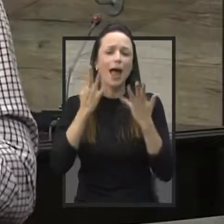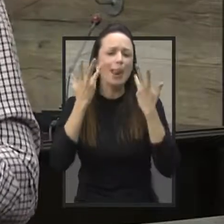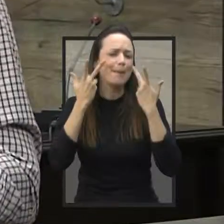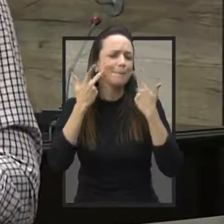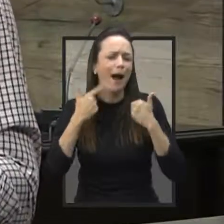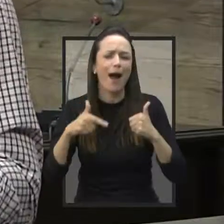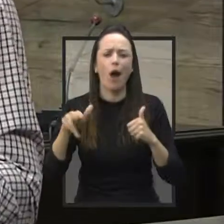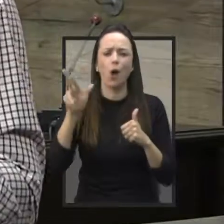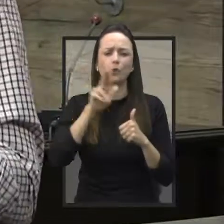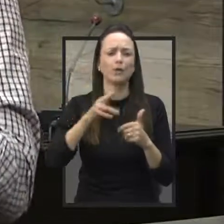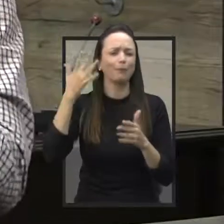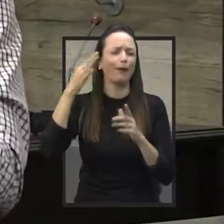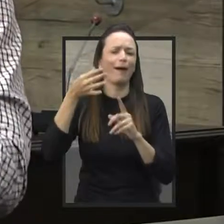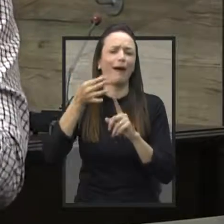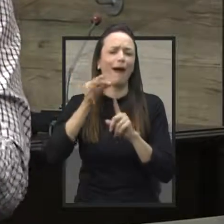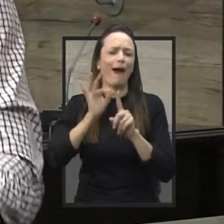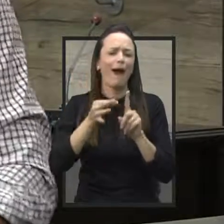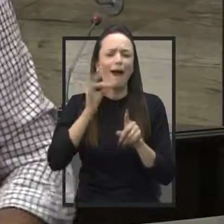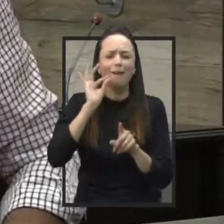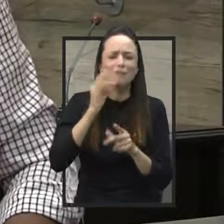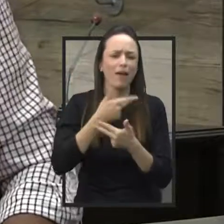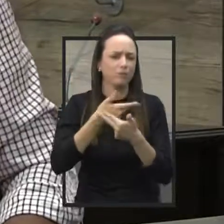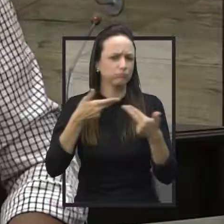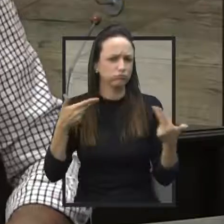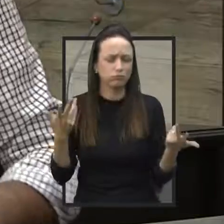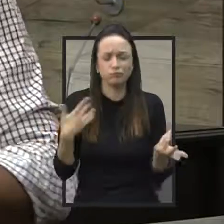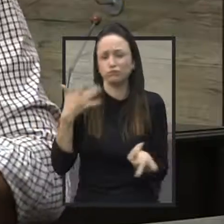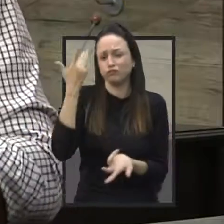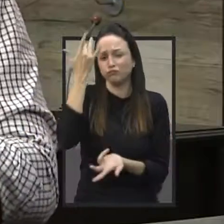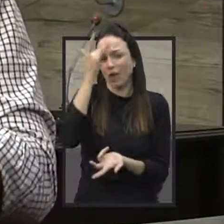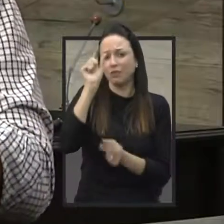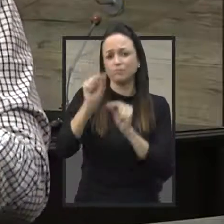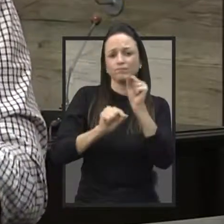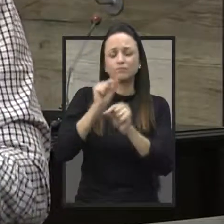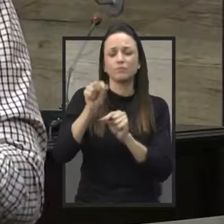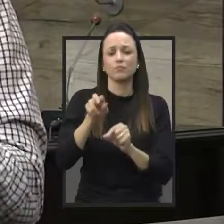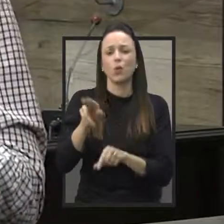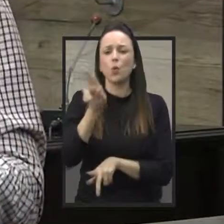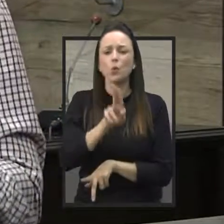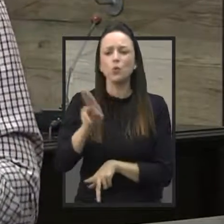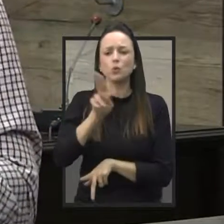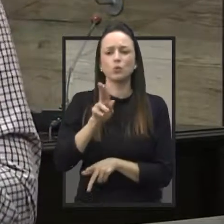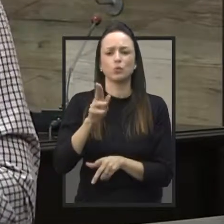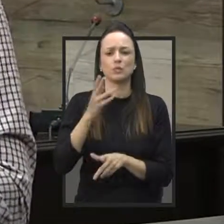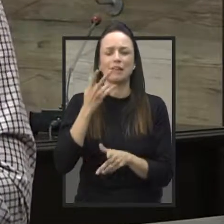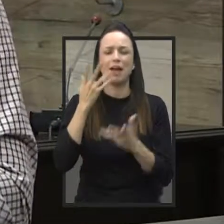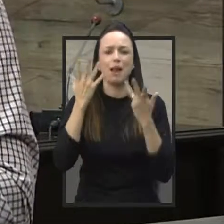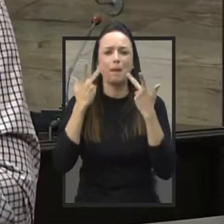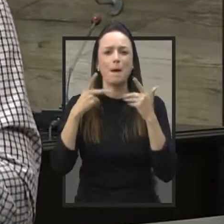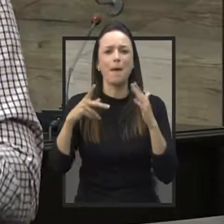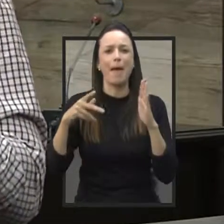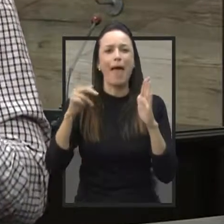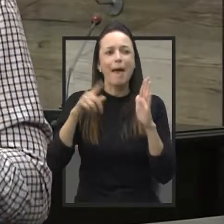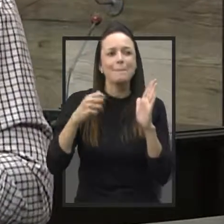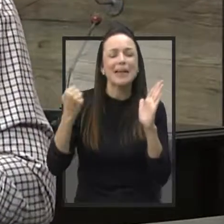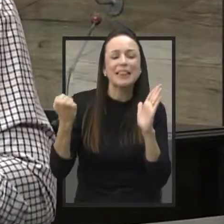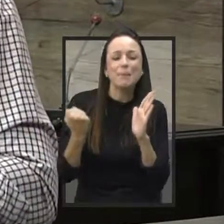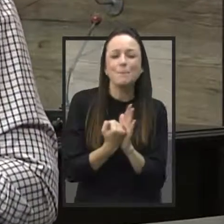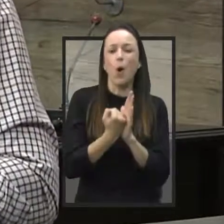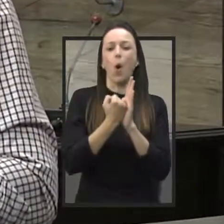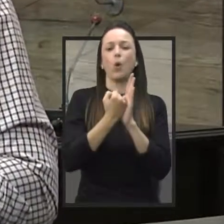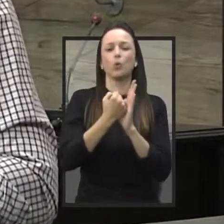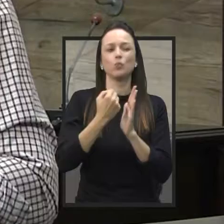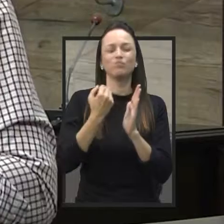se isso seria o suficiente para se caracterizar como o uso dos animais como um patrimônio cultural. O que eu gostaria